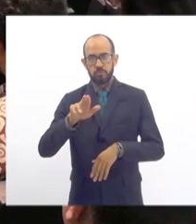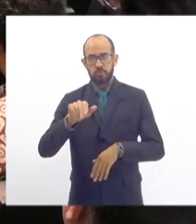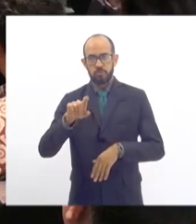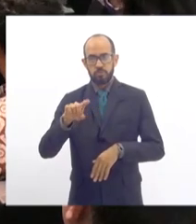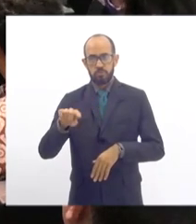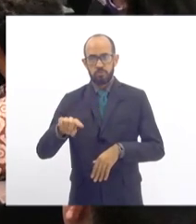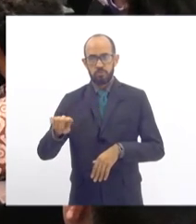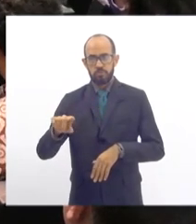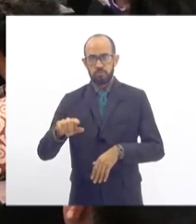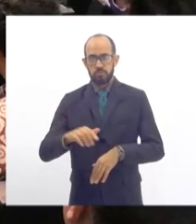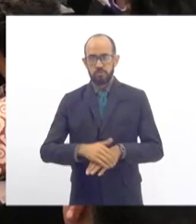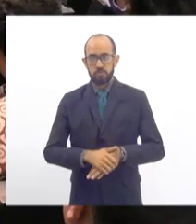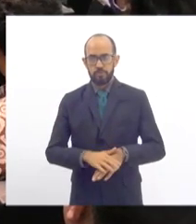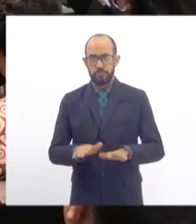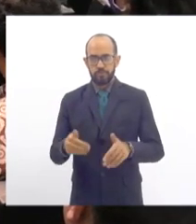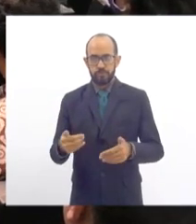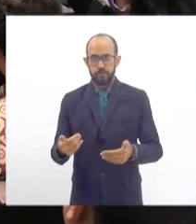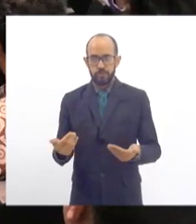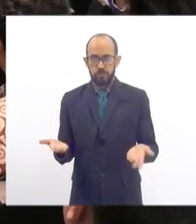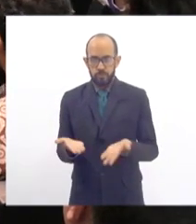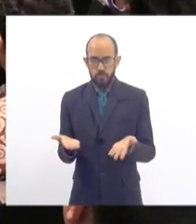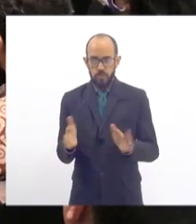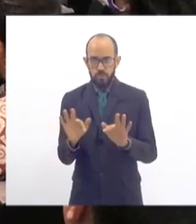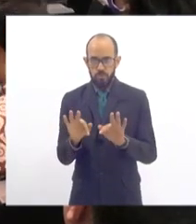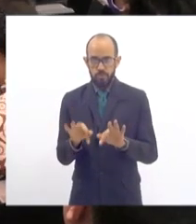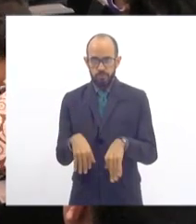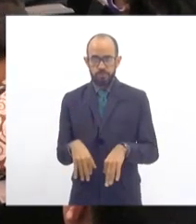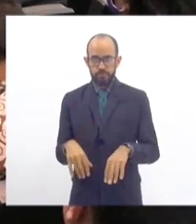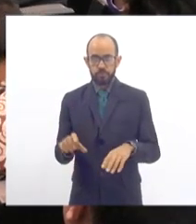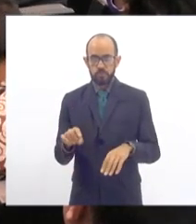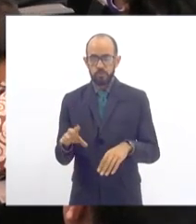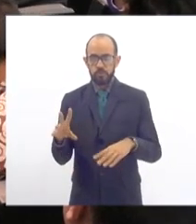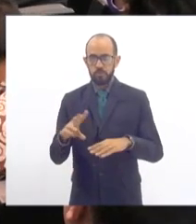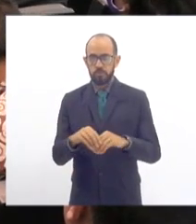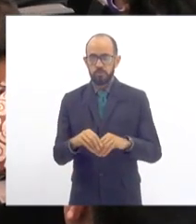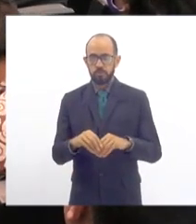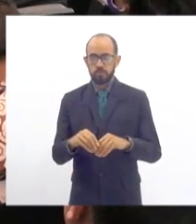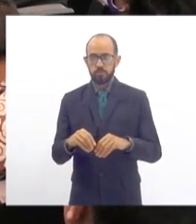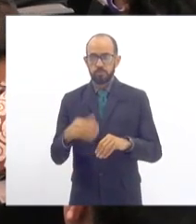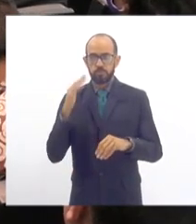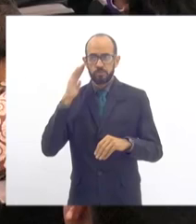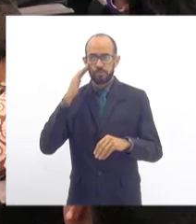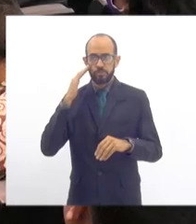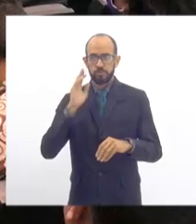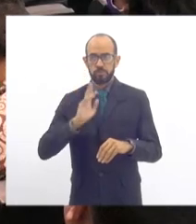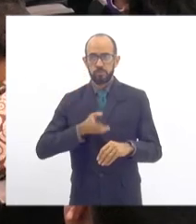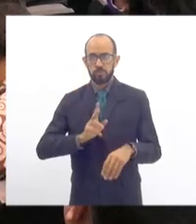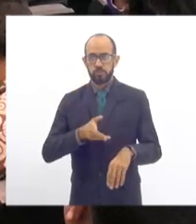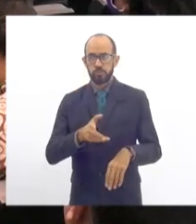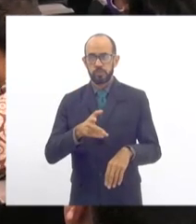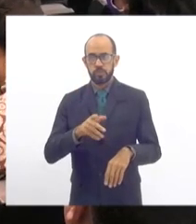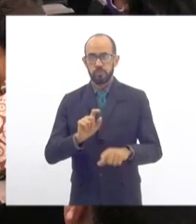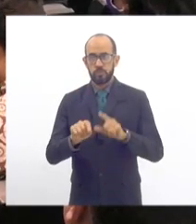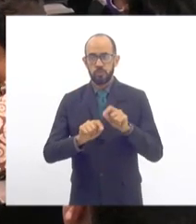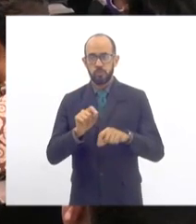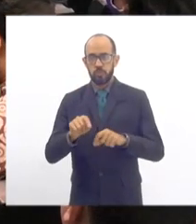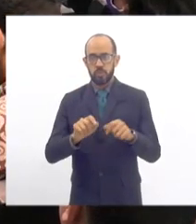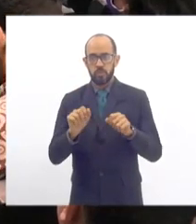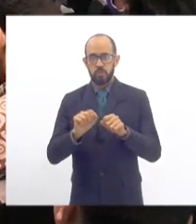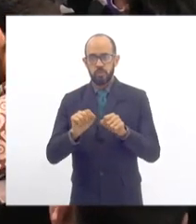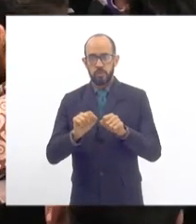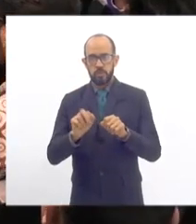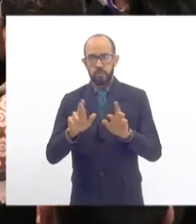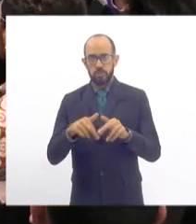Então, para encerrar, só corroborando aqui que o entendimento sempre foi de reunir com